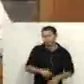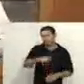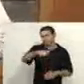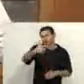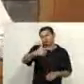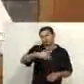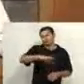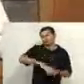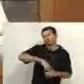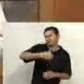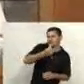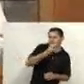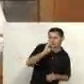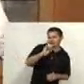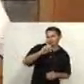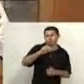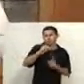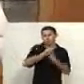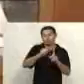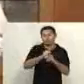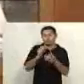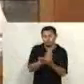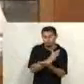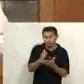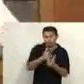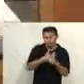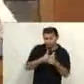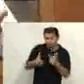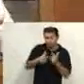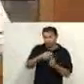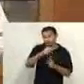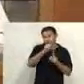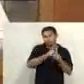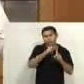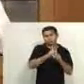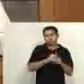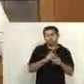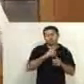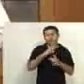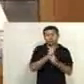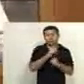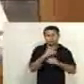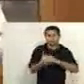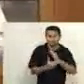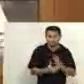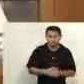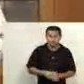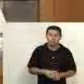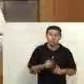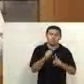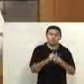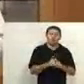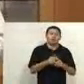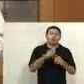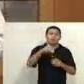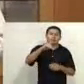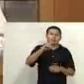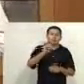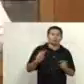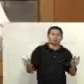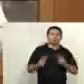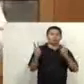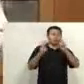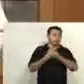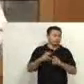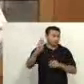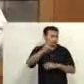60 meses, eu que defino esse período, e divido pelo número de meses que eu mostrei. Eu tenho a soma de todos esses meses, dividido pelo número de meses, a média desses valores.